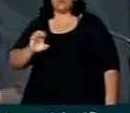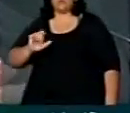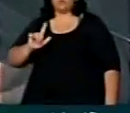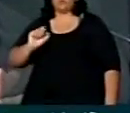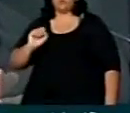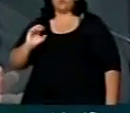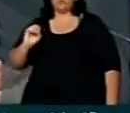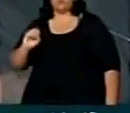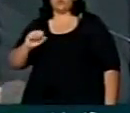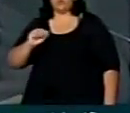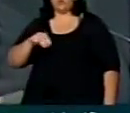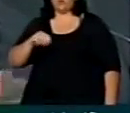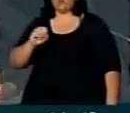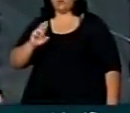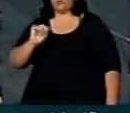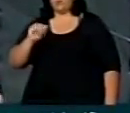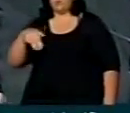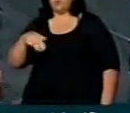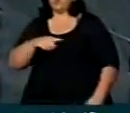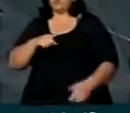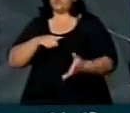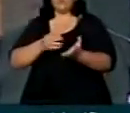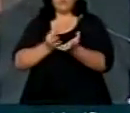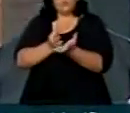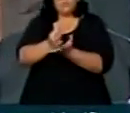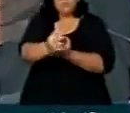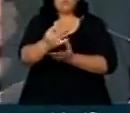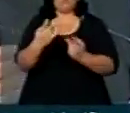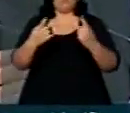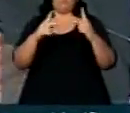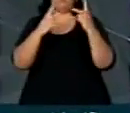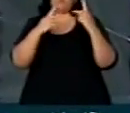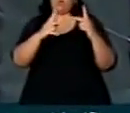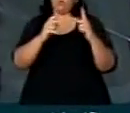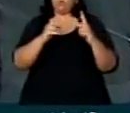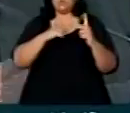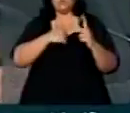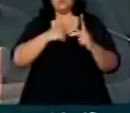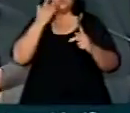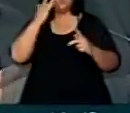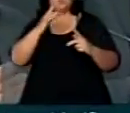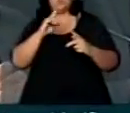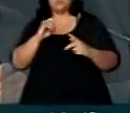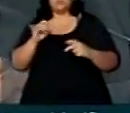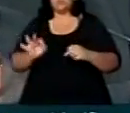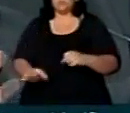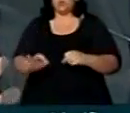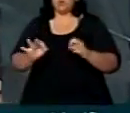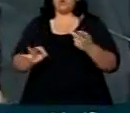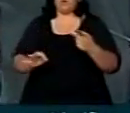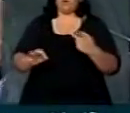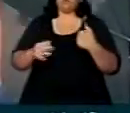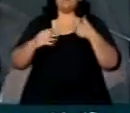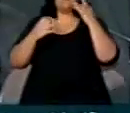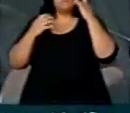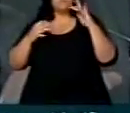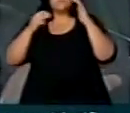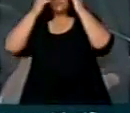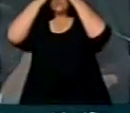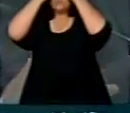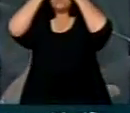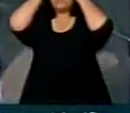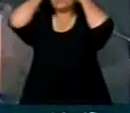a ser seguida, certa ou errada, mas tinha um norte. Depois foi substituído pelo senhor